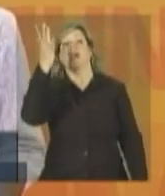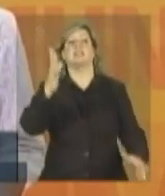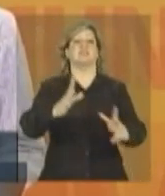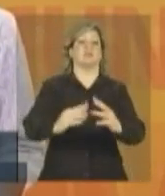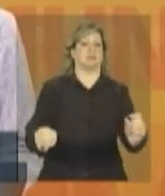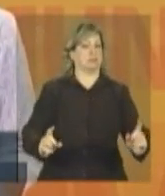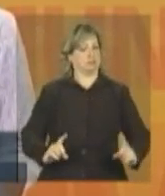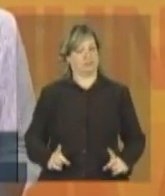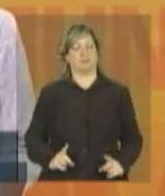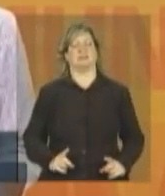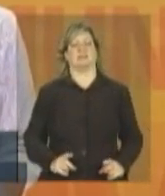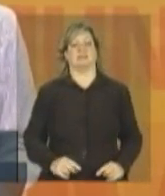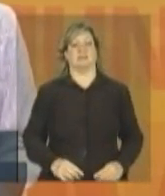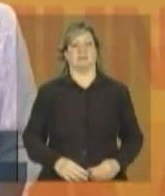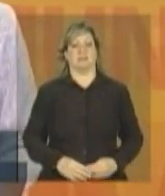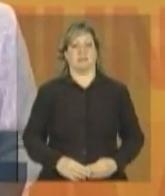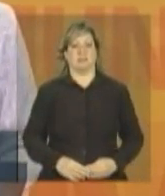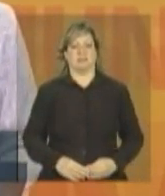lidar.